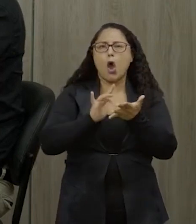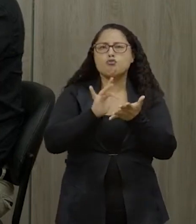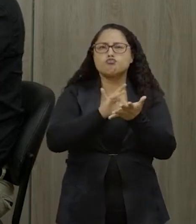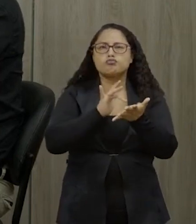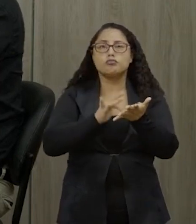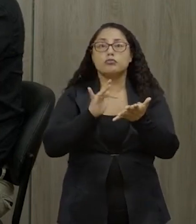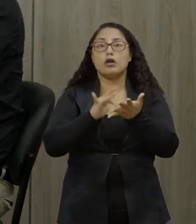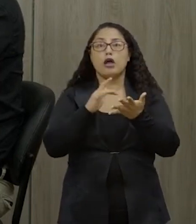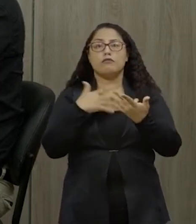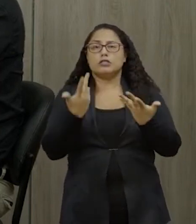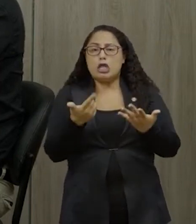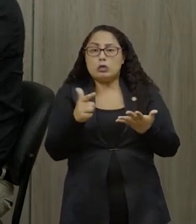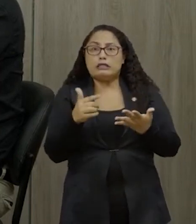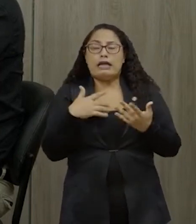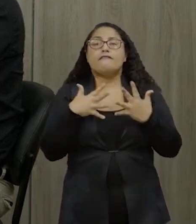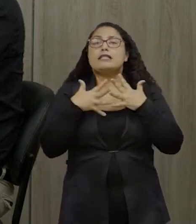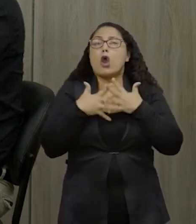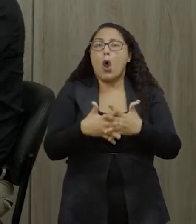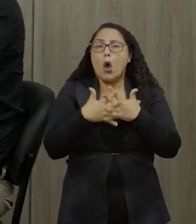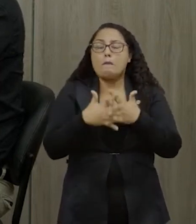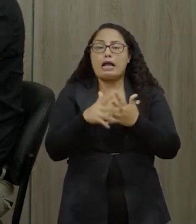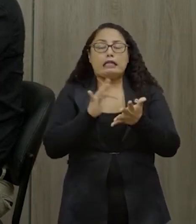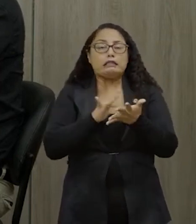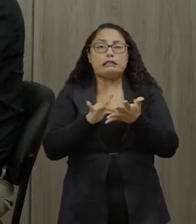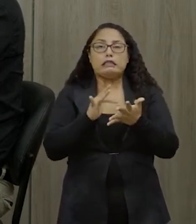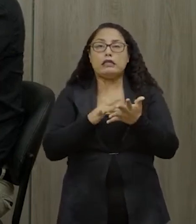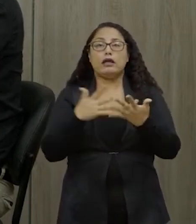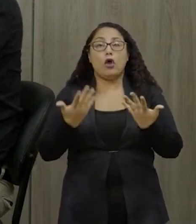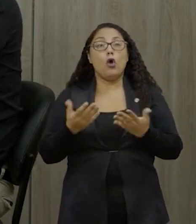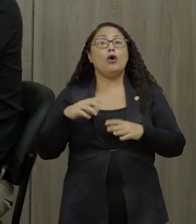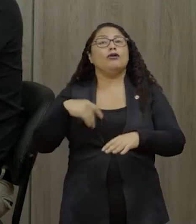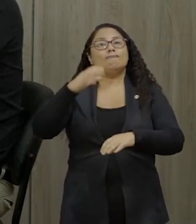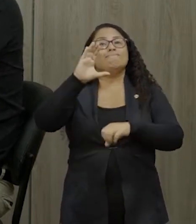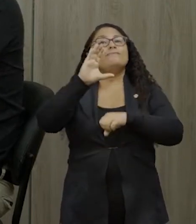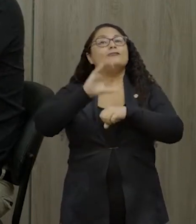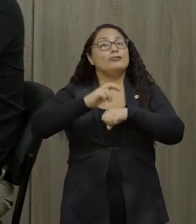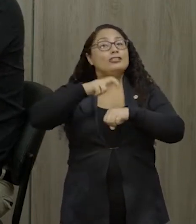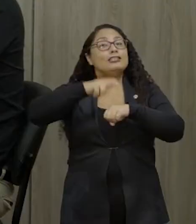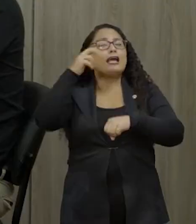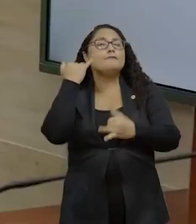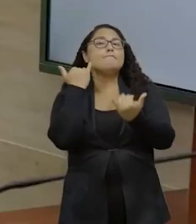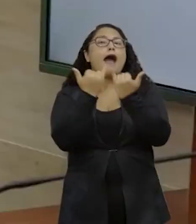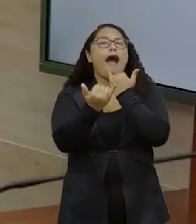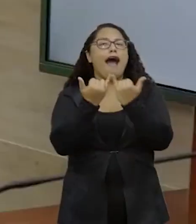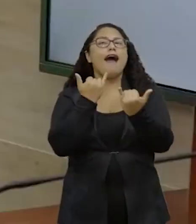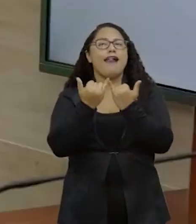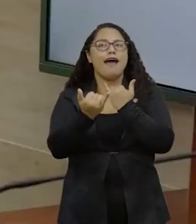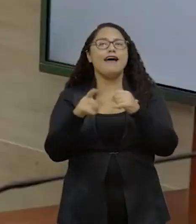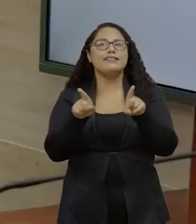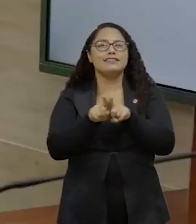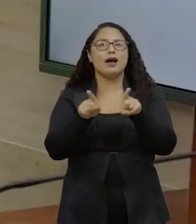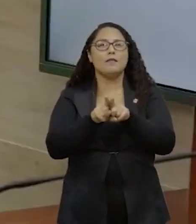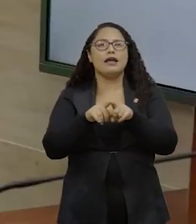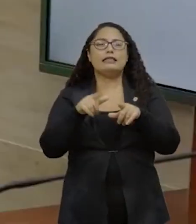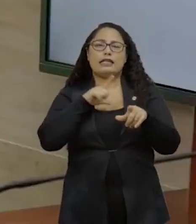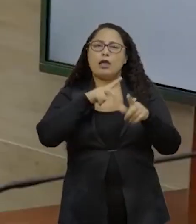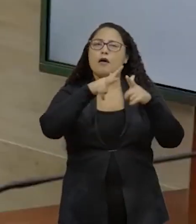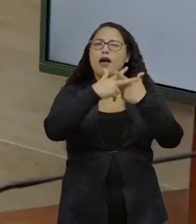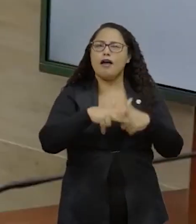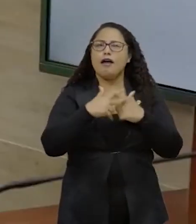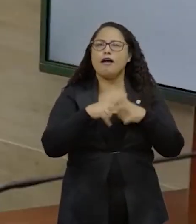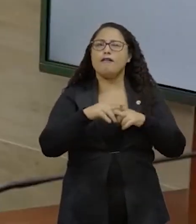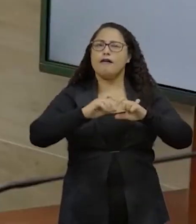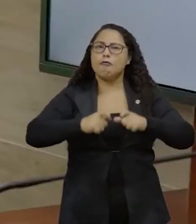Né? Em um momento que você não tiver uma calculadora, vai ser meio complicado. O ChatGPT eu penso de uma forma parecida. Você tem uma ferramenta